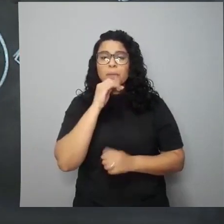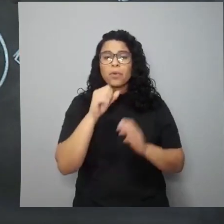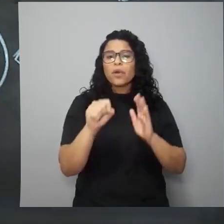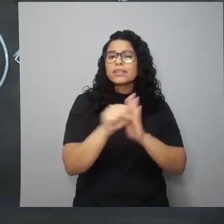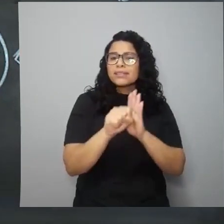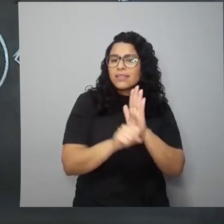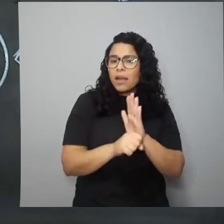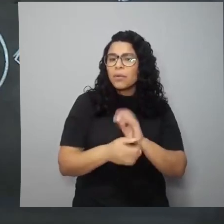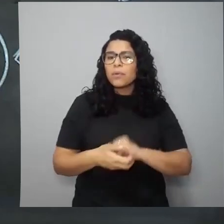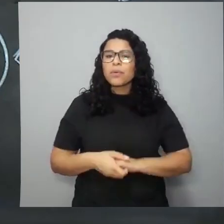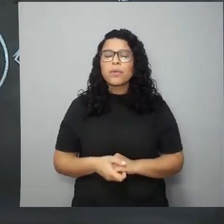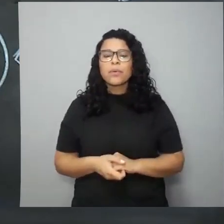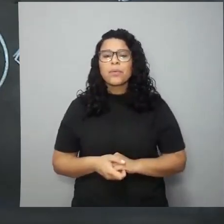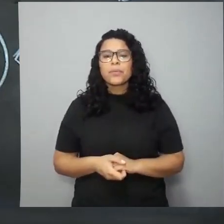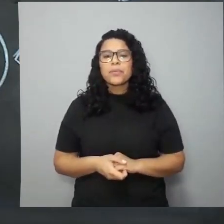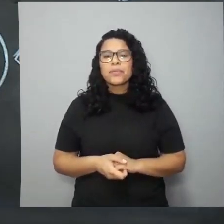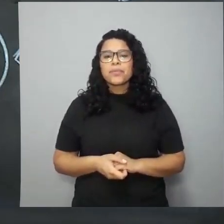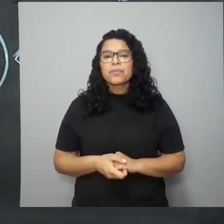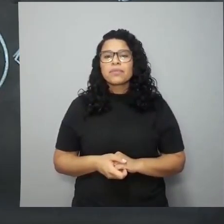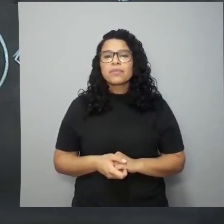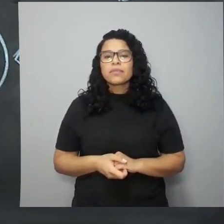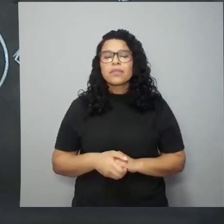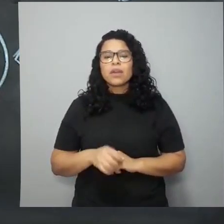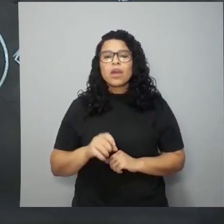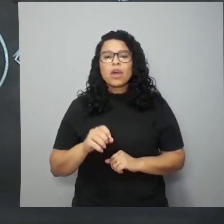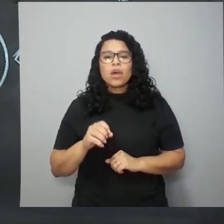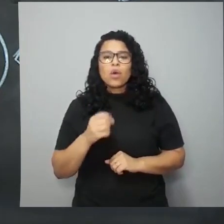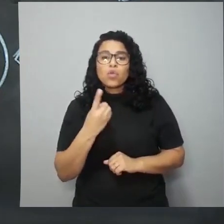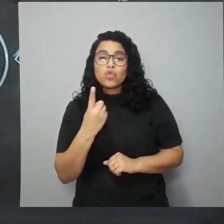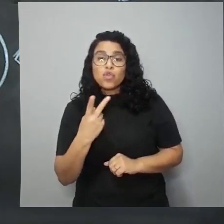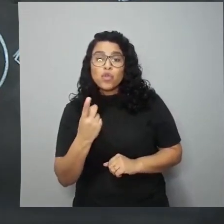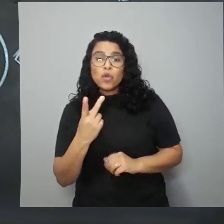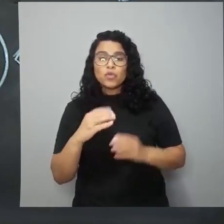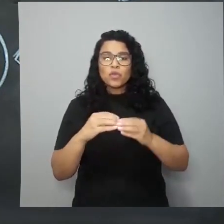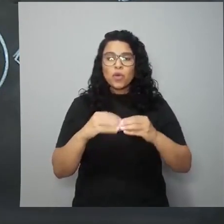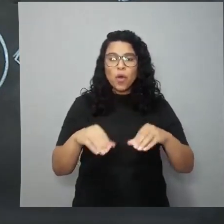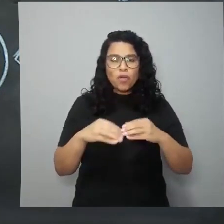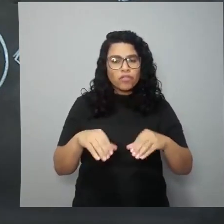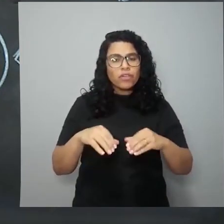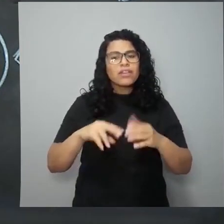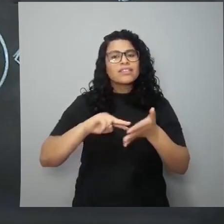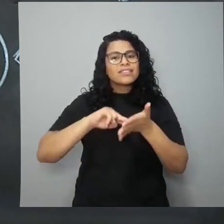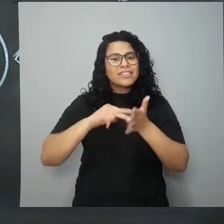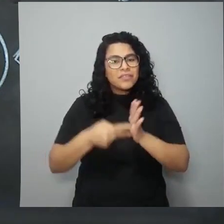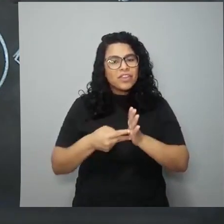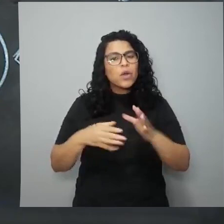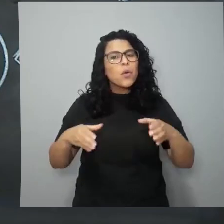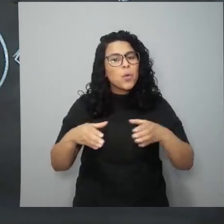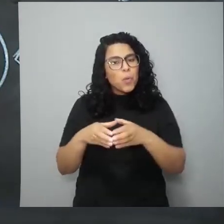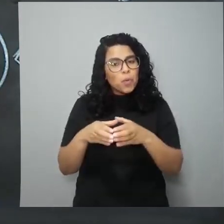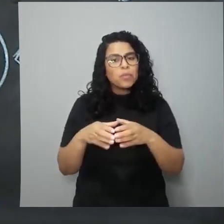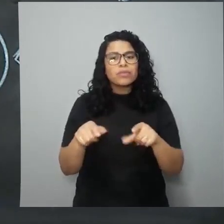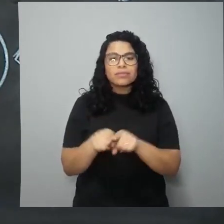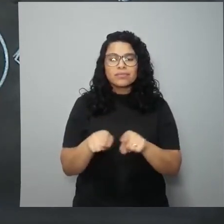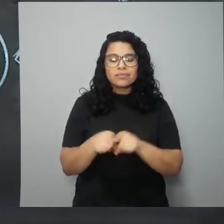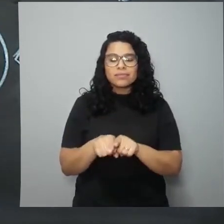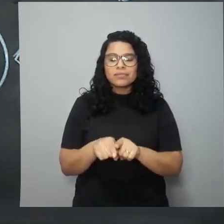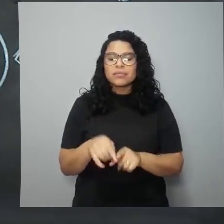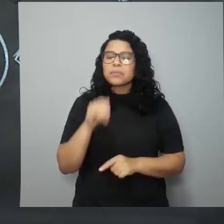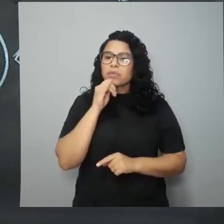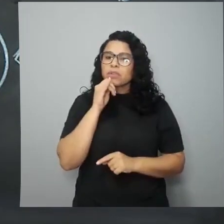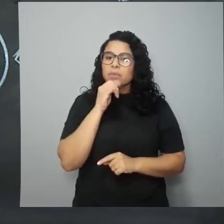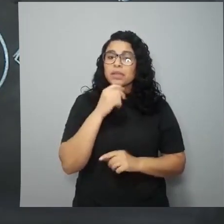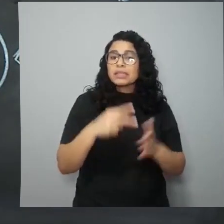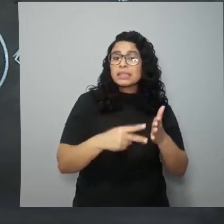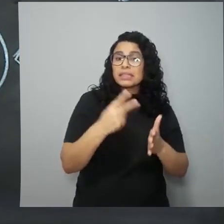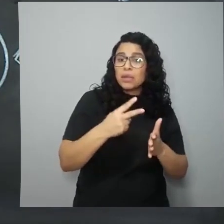exemplo, século, quando eu marco, por exemplo, uma dúzia de ovos, que representam um grupo, uma quantidade em grupo de ovos. Aqui eu tenho, por